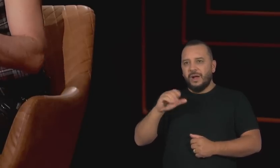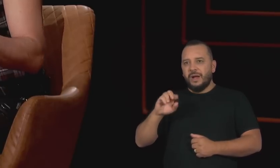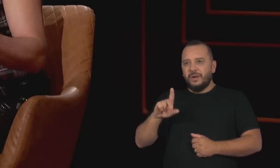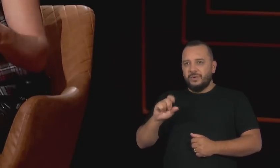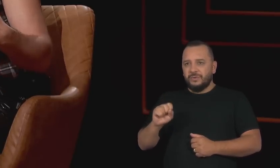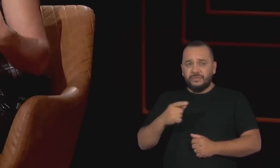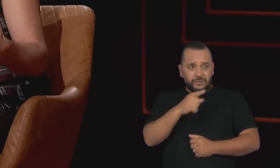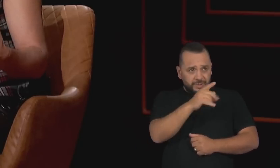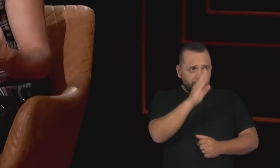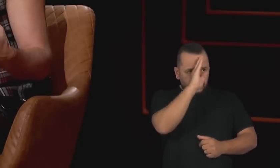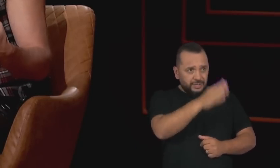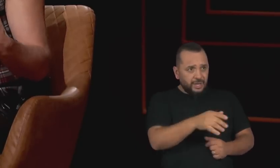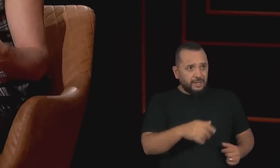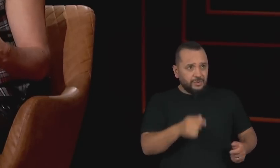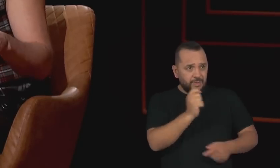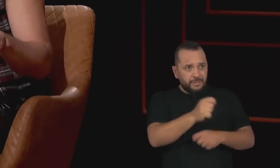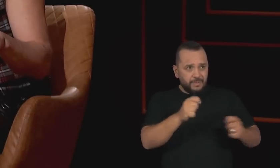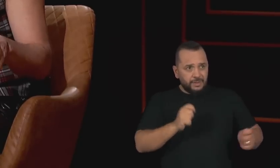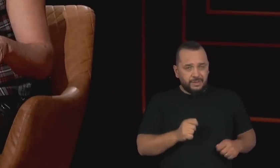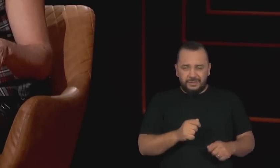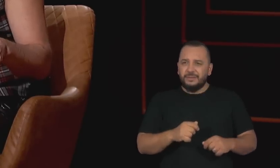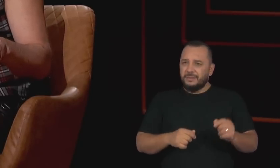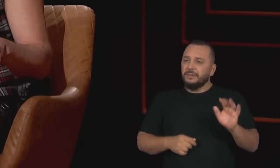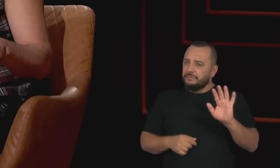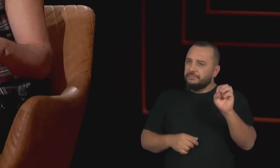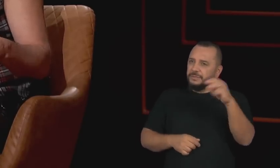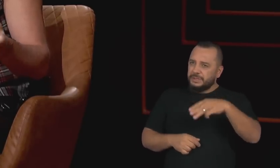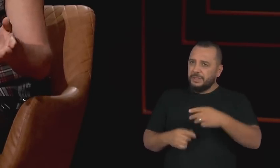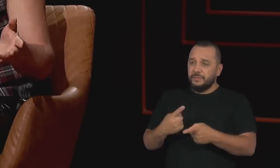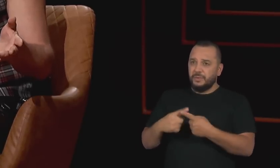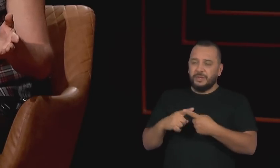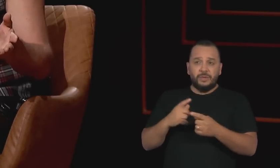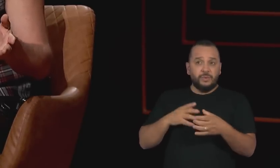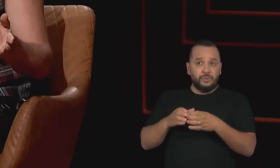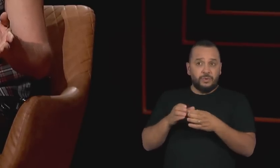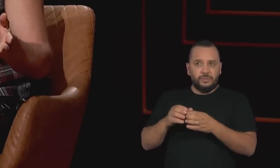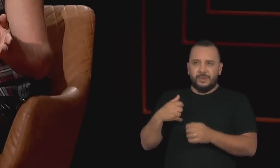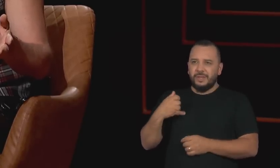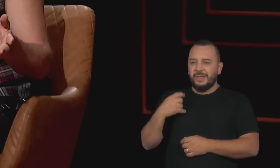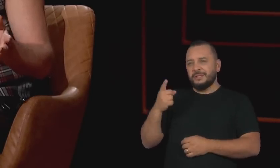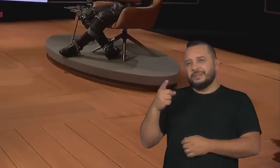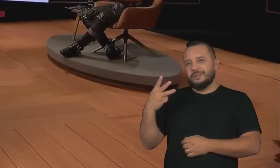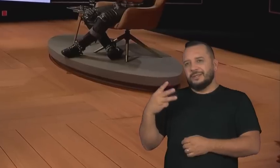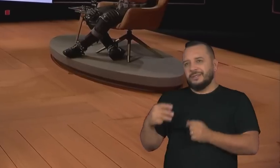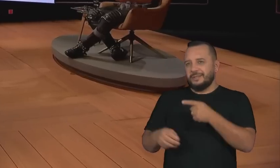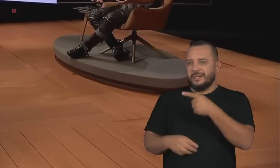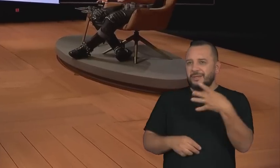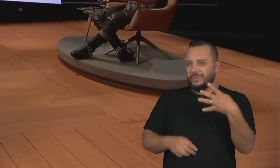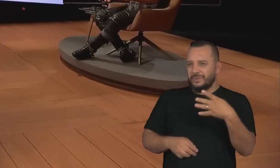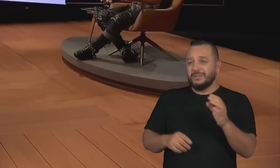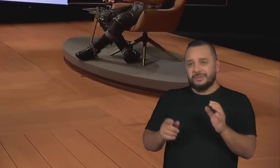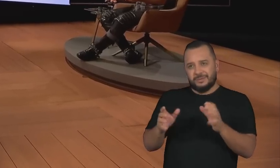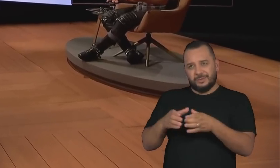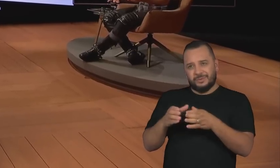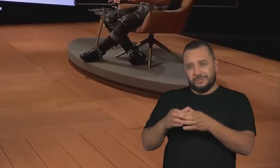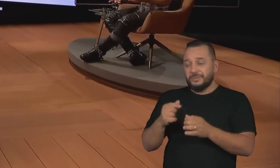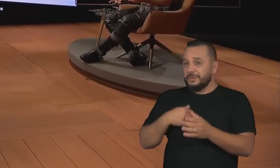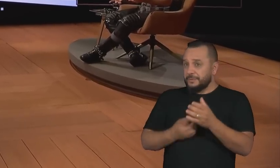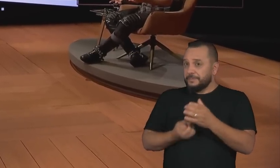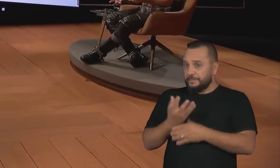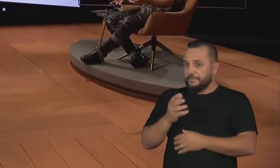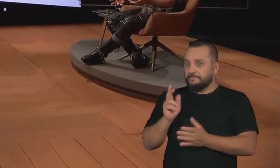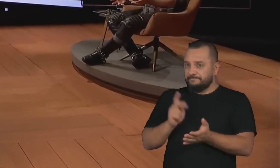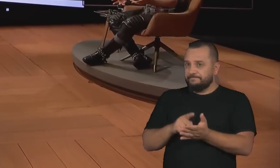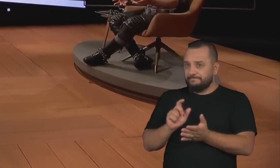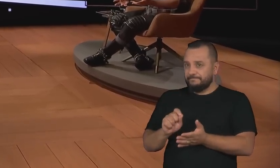porque a minha banda ali, que eu tinha 13, 14 anos ali, assim, eu acho que quando a gente formou a banda mesmo... Os